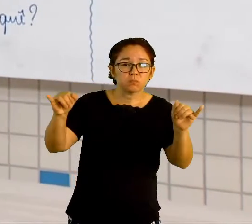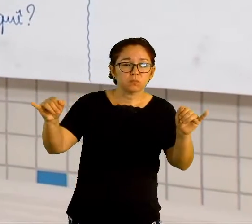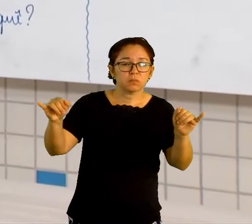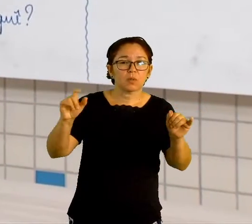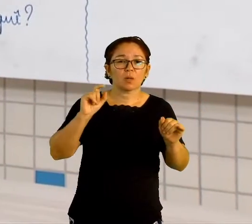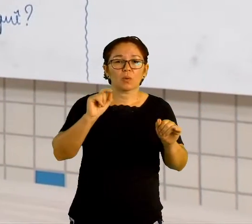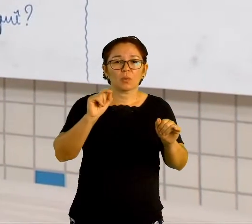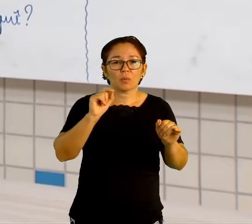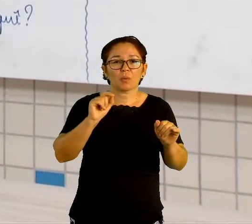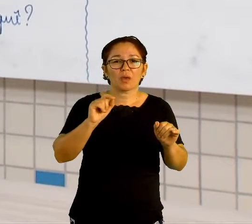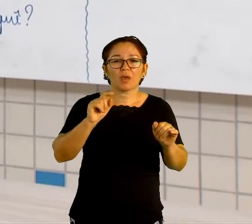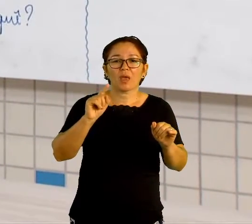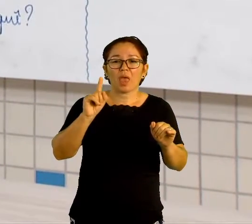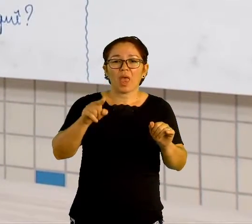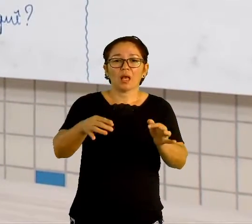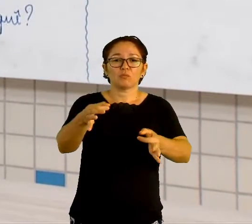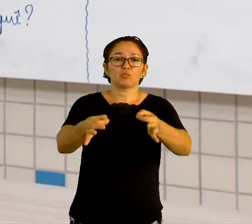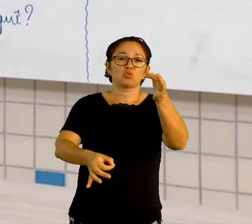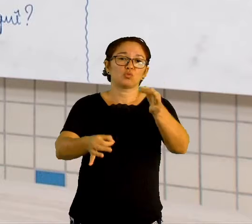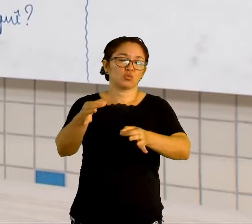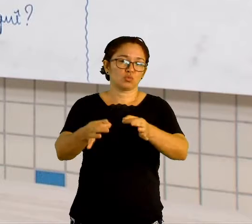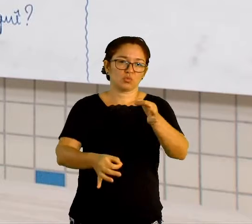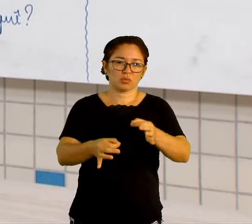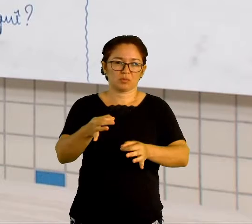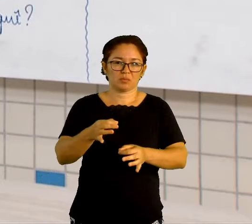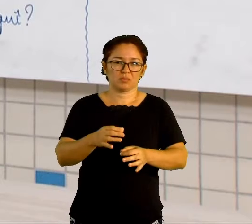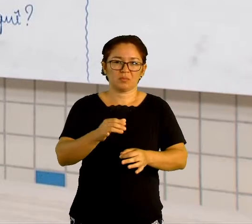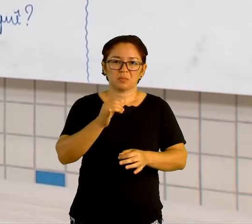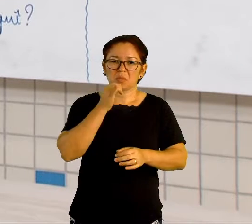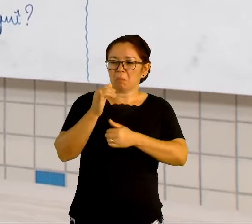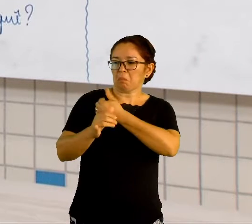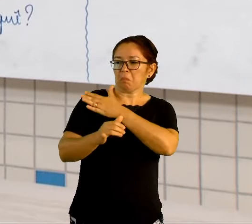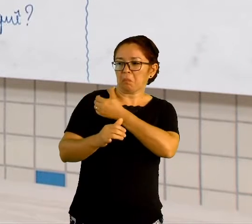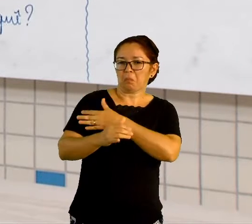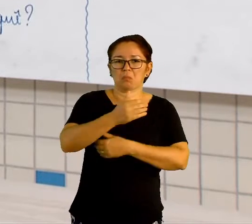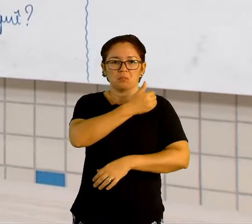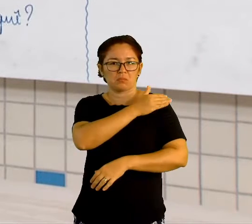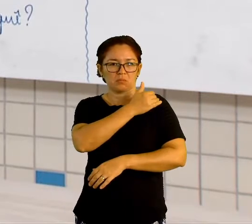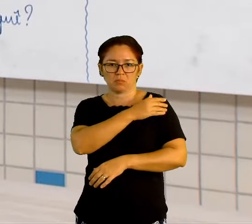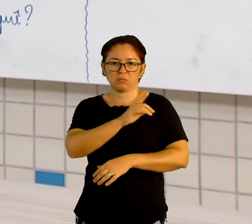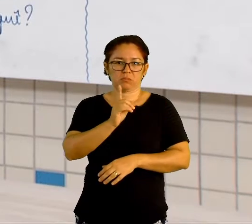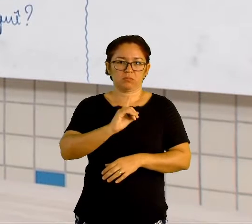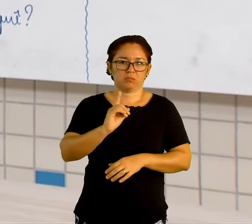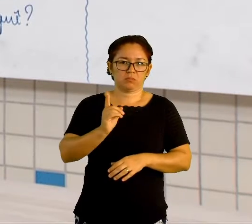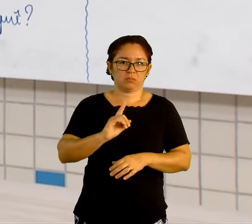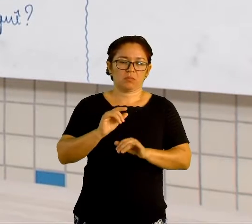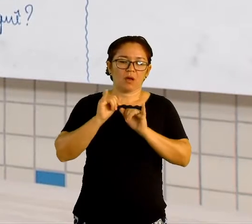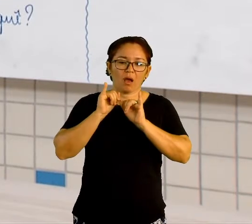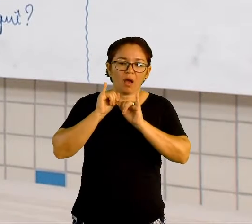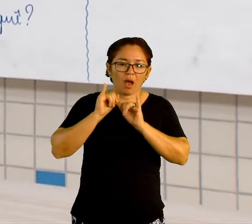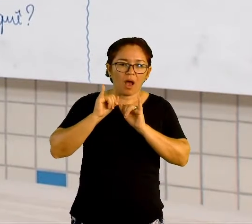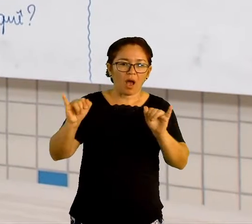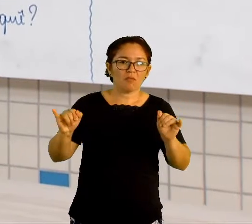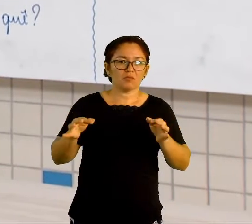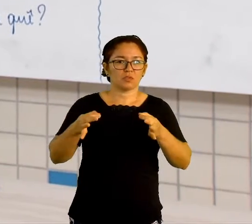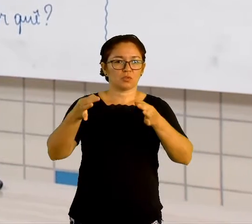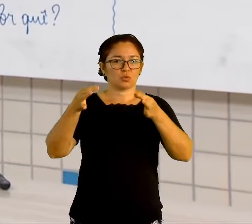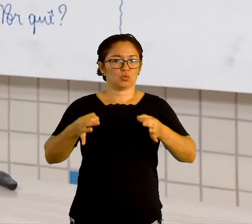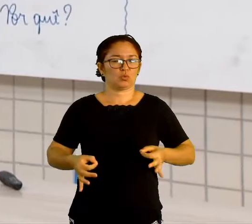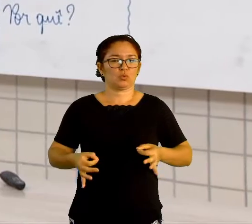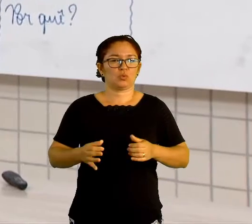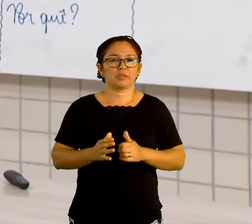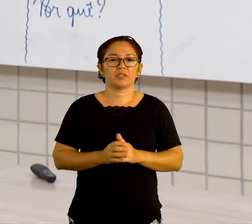linguagem é imparcial, significa dizer que a pessoa que está escrevendo, que está redigindo